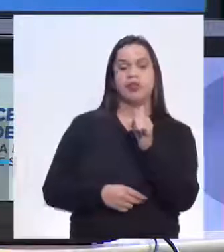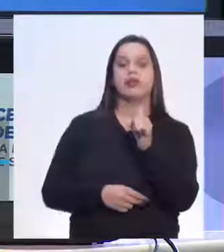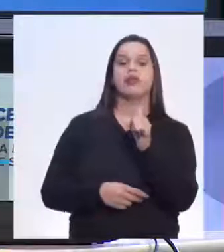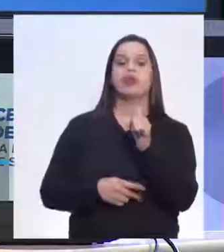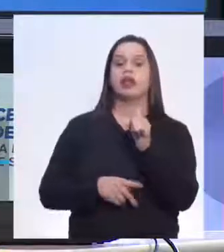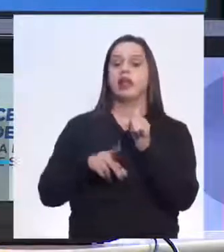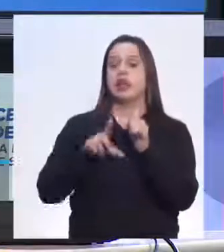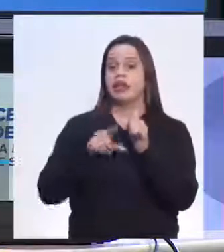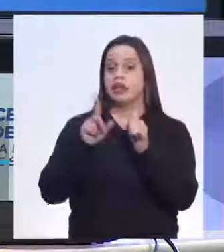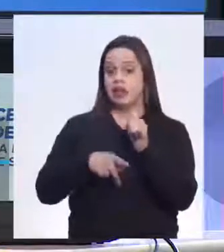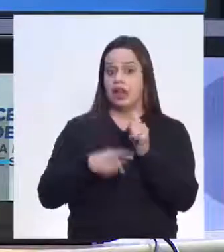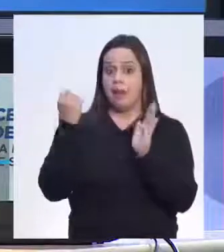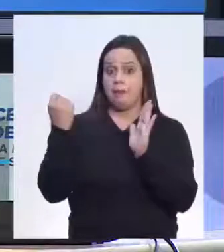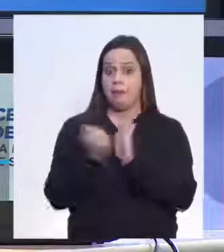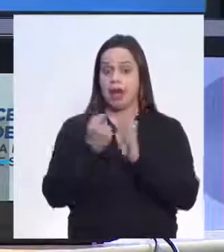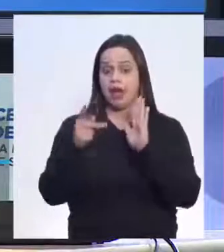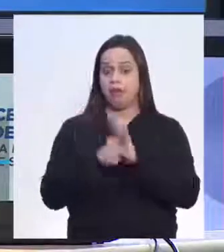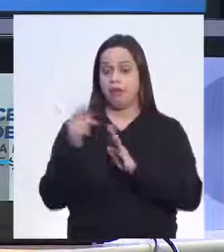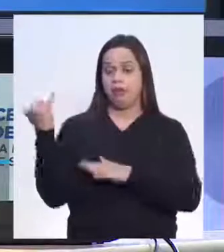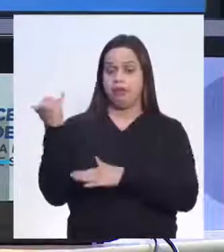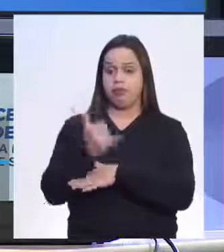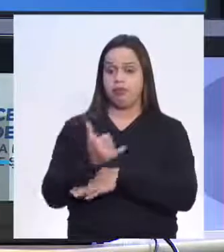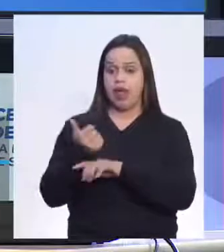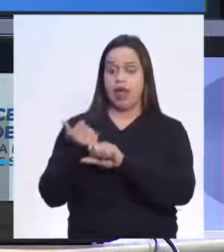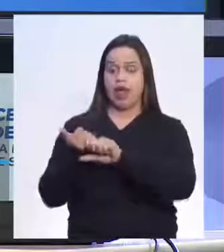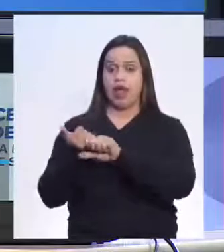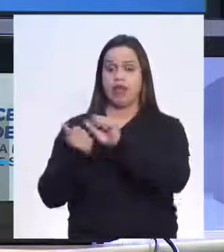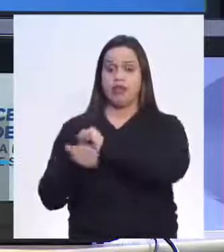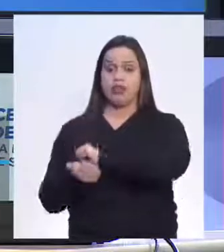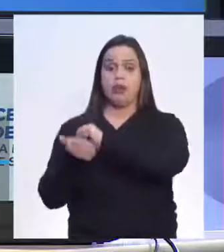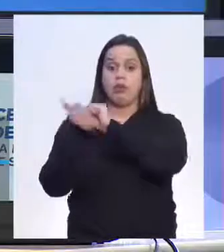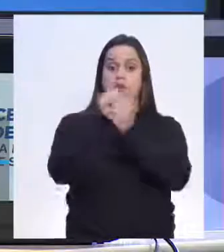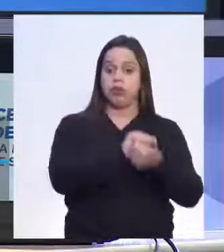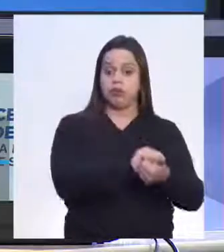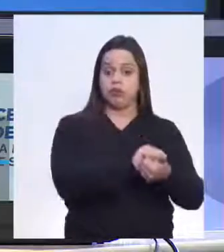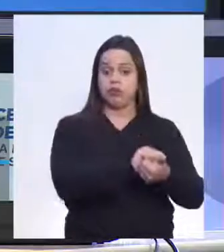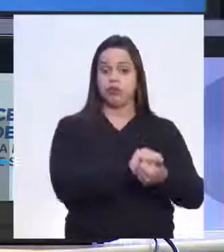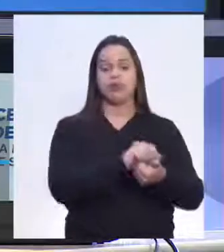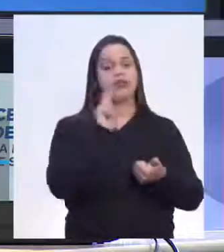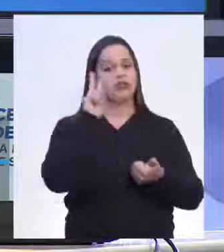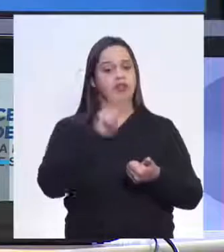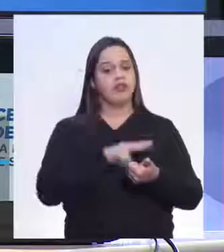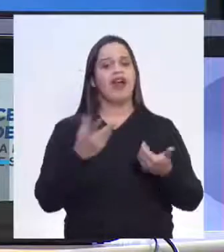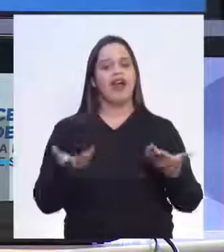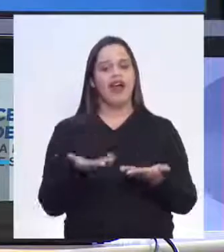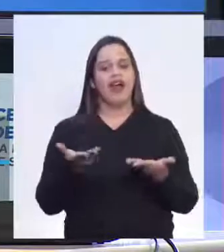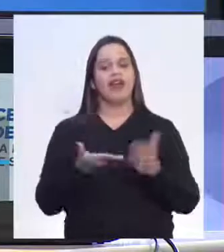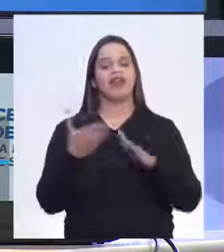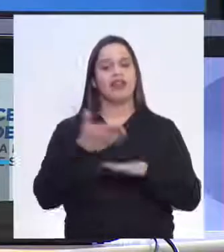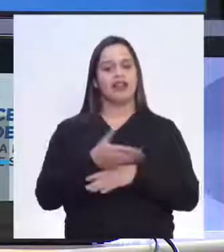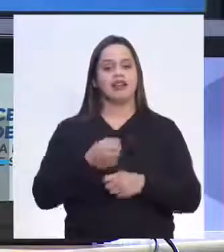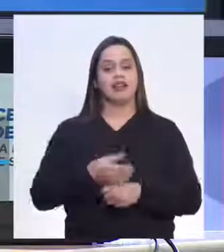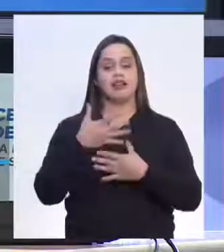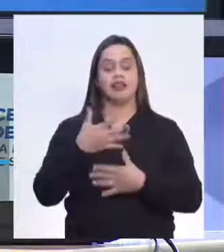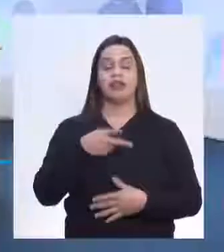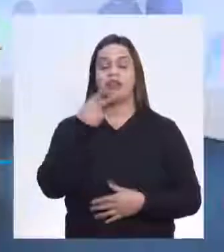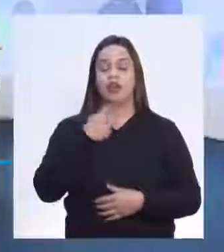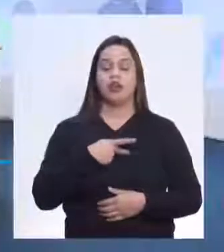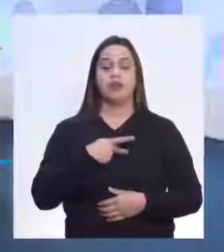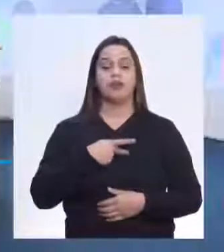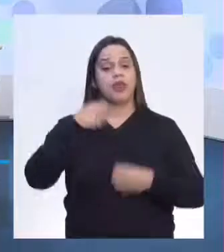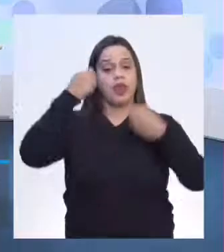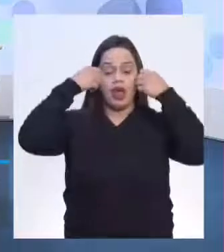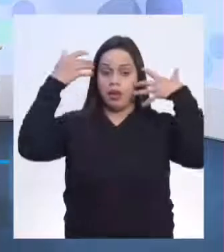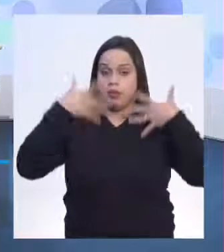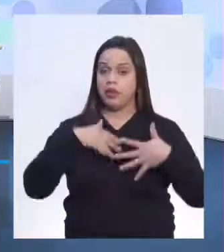Emília, que é a marca do narrador. E aí ela transformou. Tem mais alguma aí? Olha, eles estão agora. Tá entrando Emília aqui as disse que respostas. o monstro tem